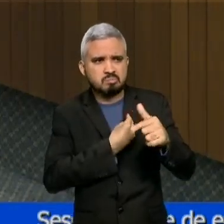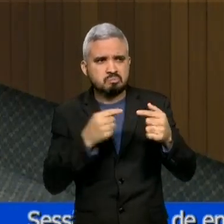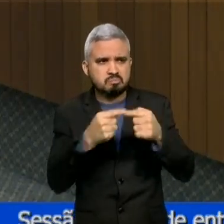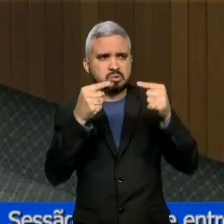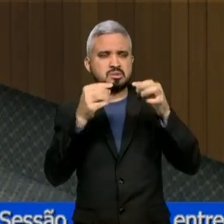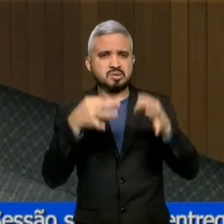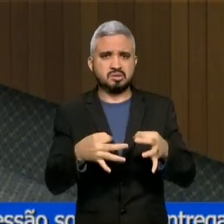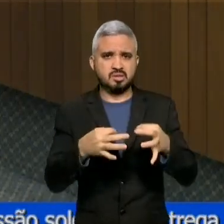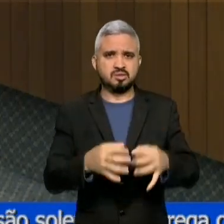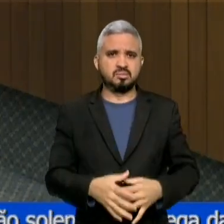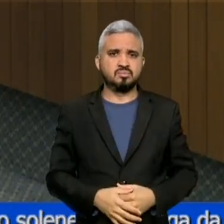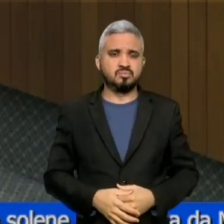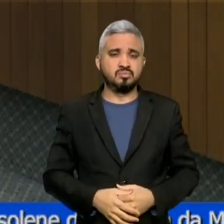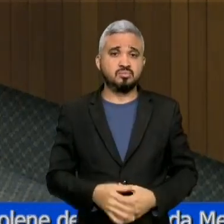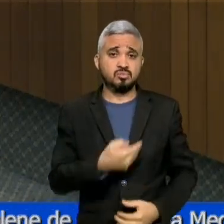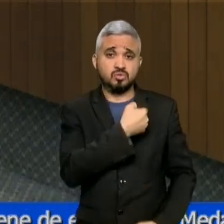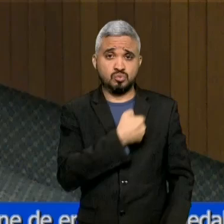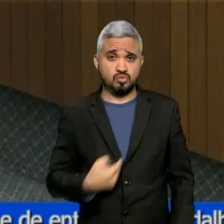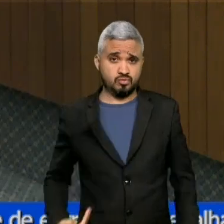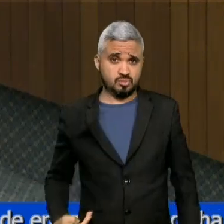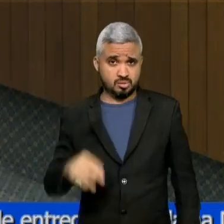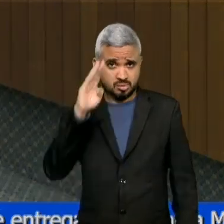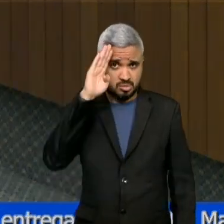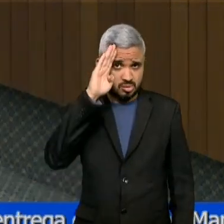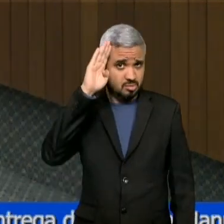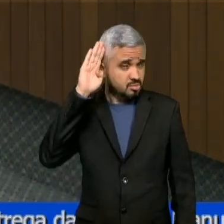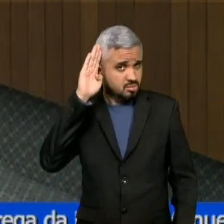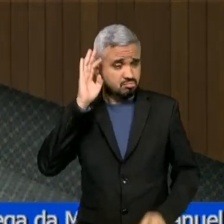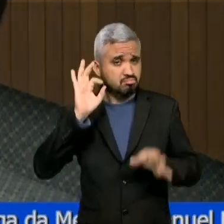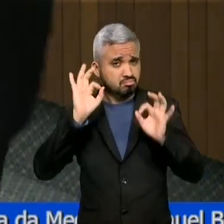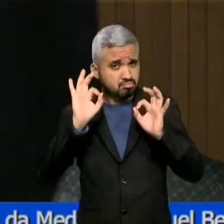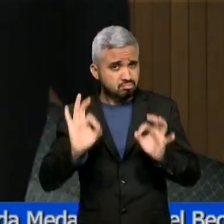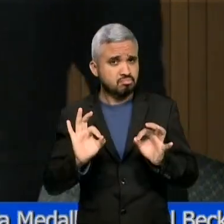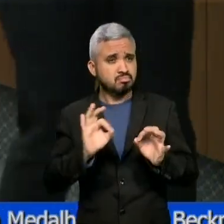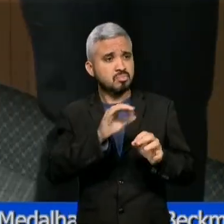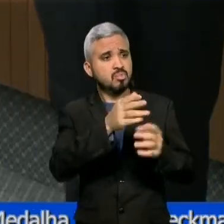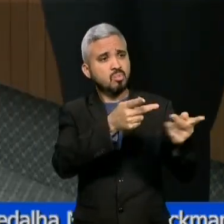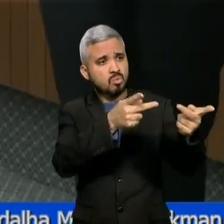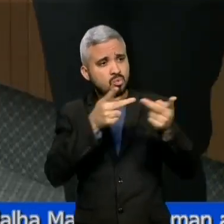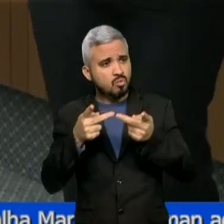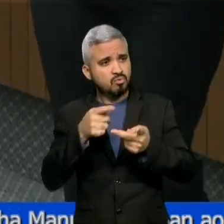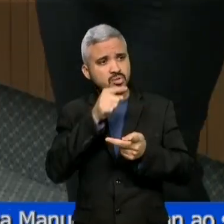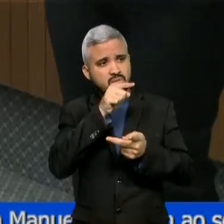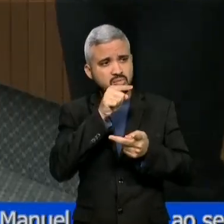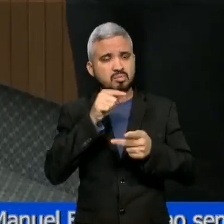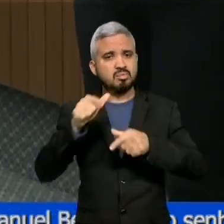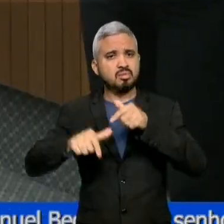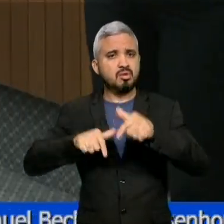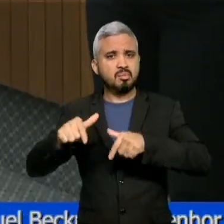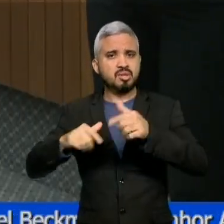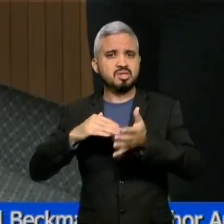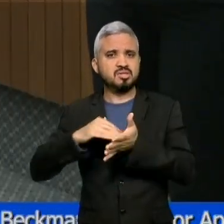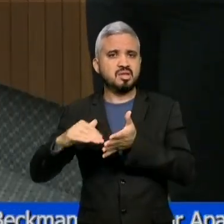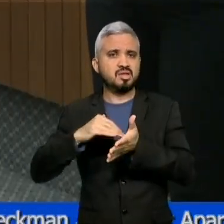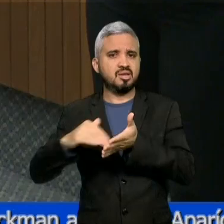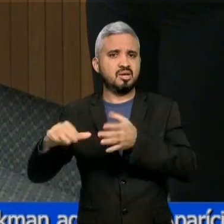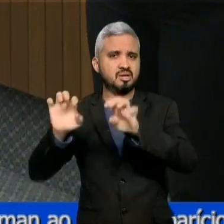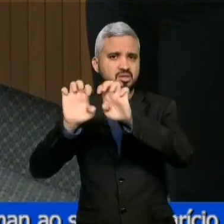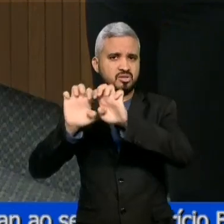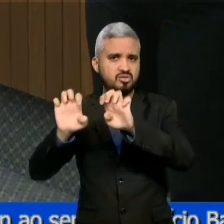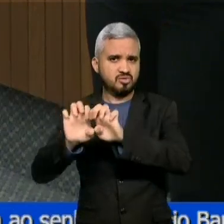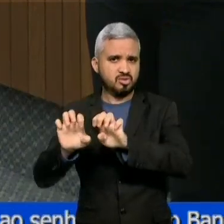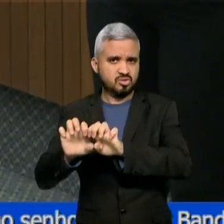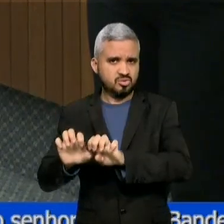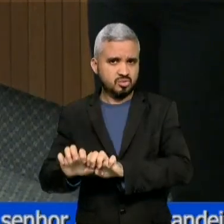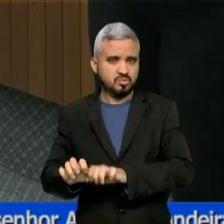lhe coloca como secretário de infraestrutura do nosso estado. E aí eu rememoro quando Vossa Excelência estava na CAEMA,